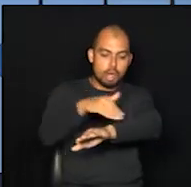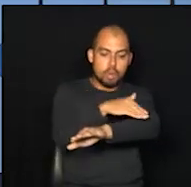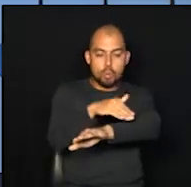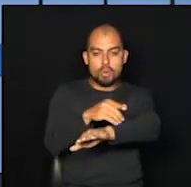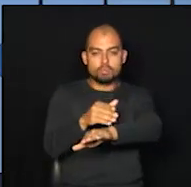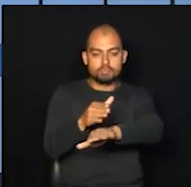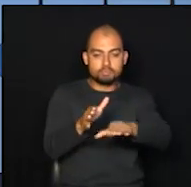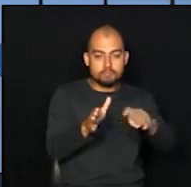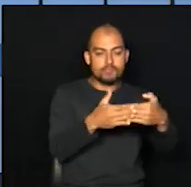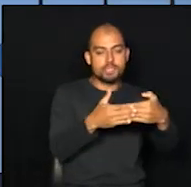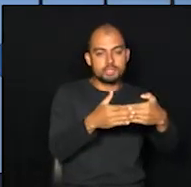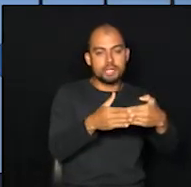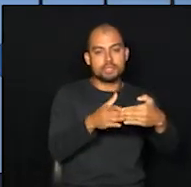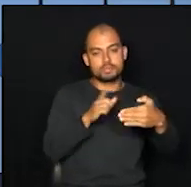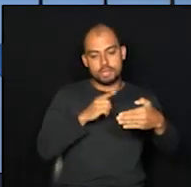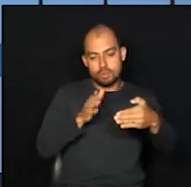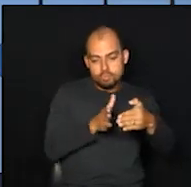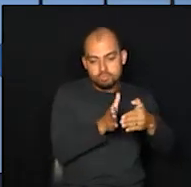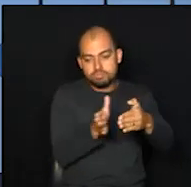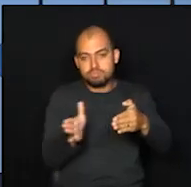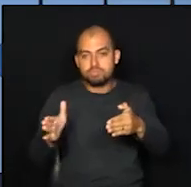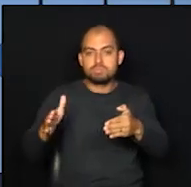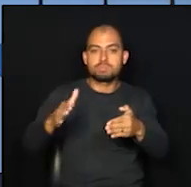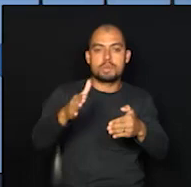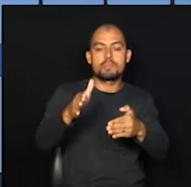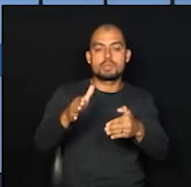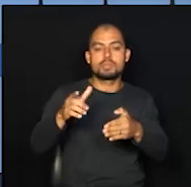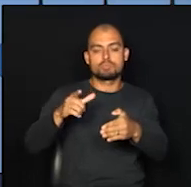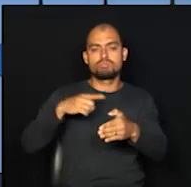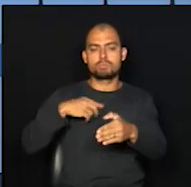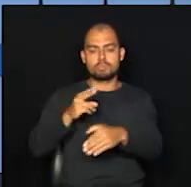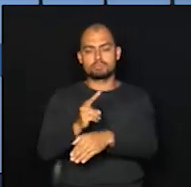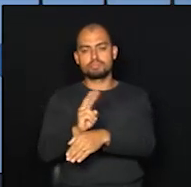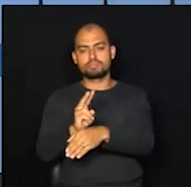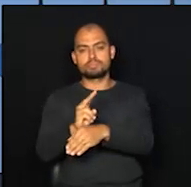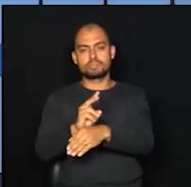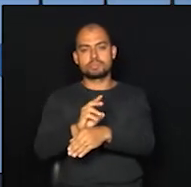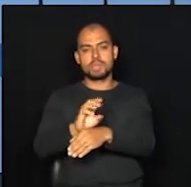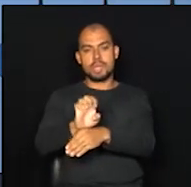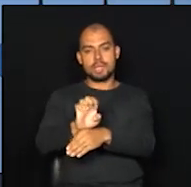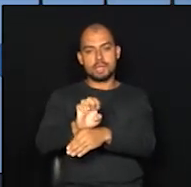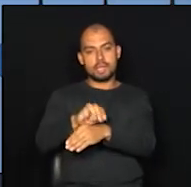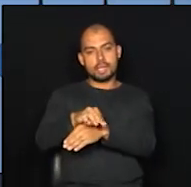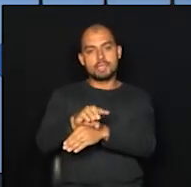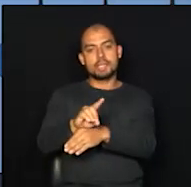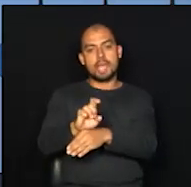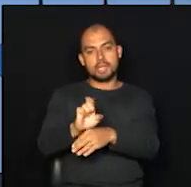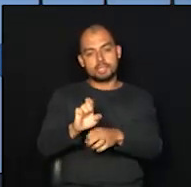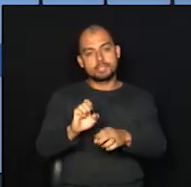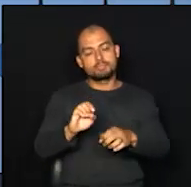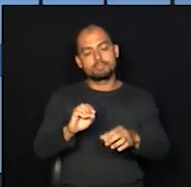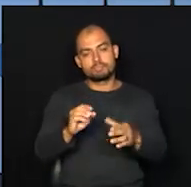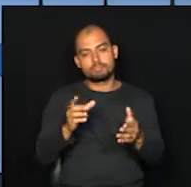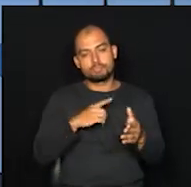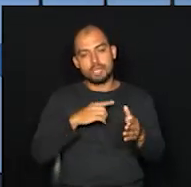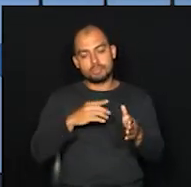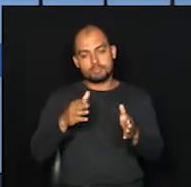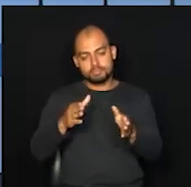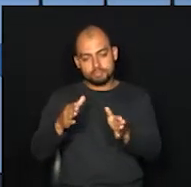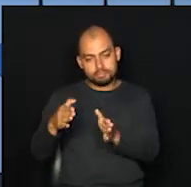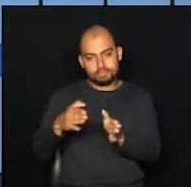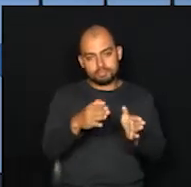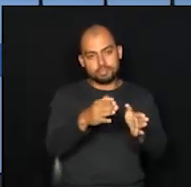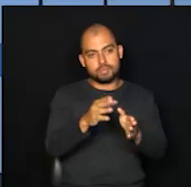da INDEC orientando. Olha, para o sistema de transporte público, o desvio ocorre pelas vias Barão